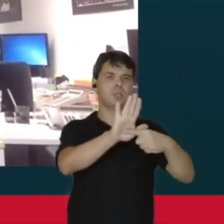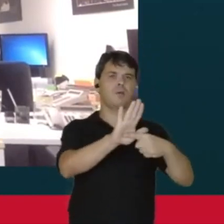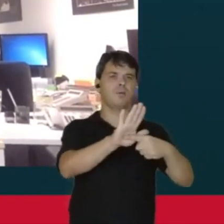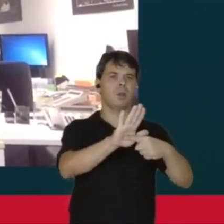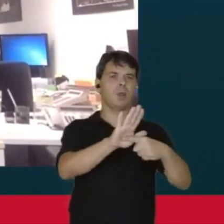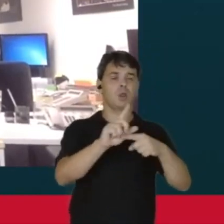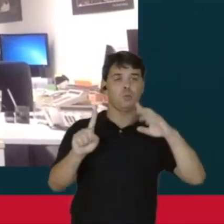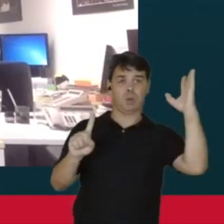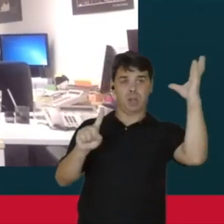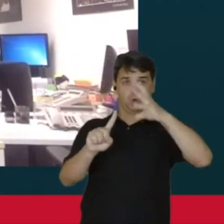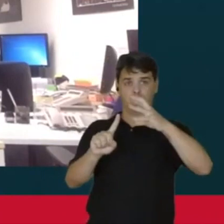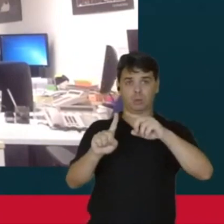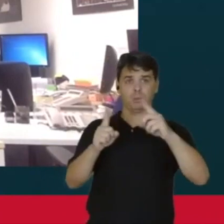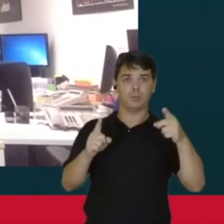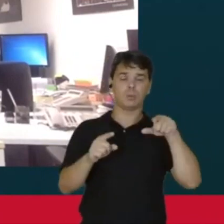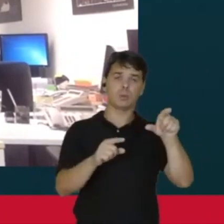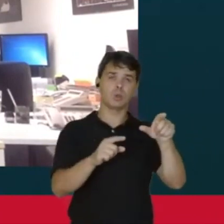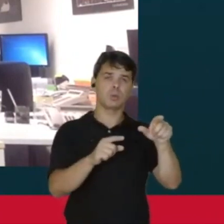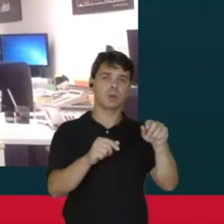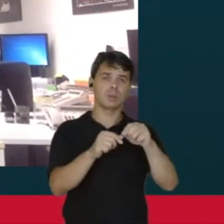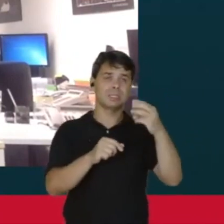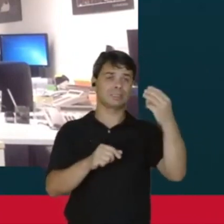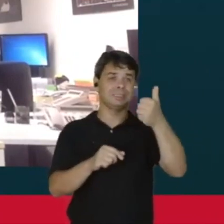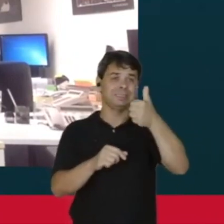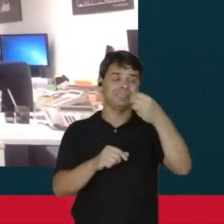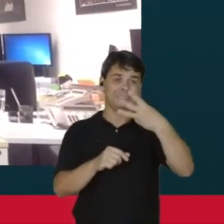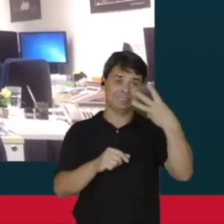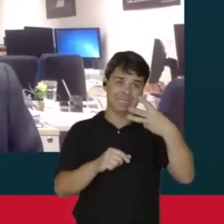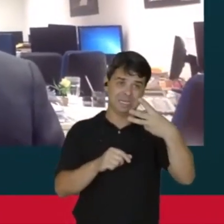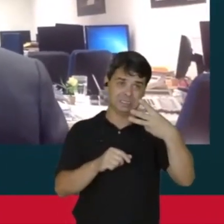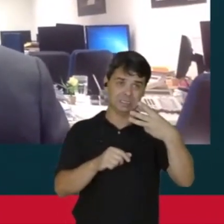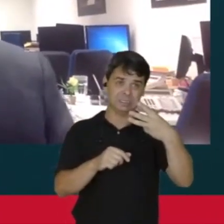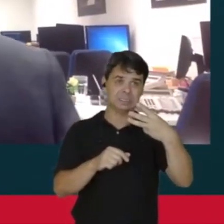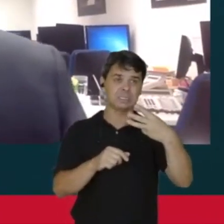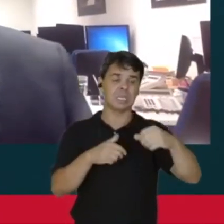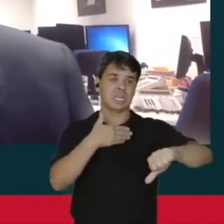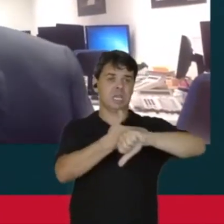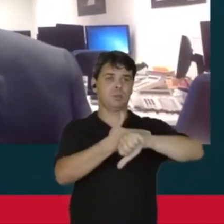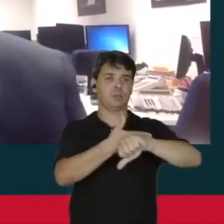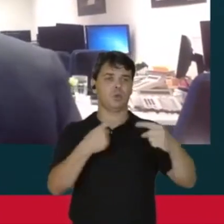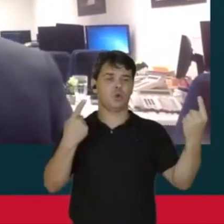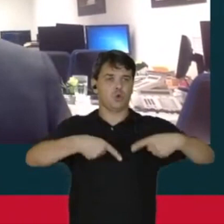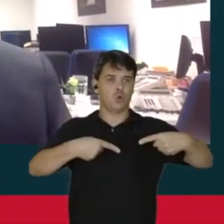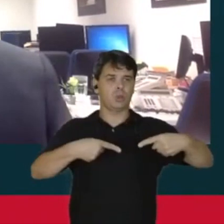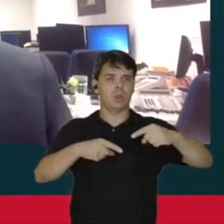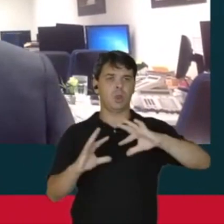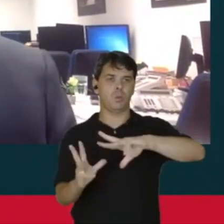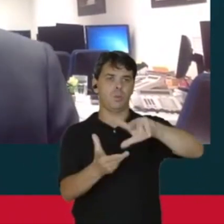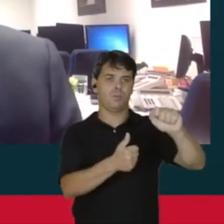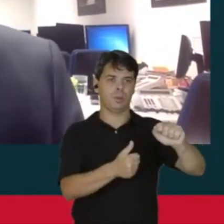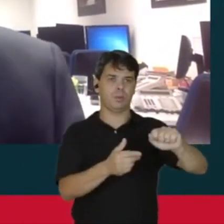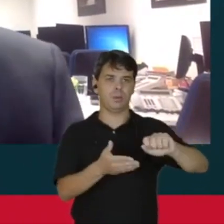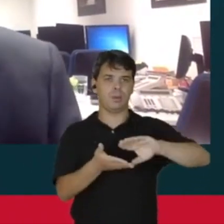presidente foi denunciado pelo cometimento de 3 crimes contra a humanidade: o crime de extermínio, o crime